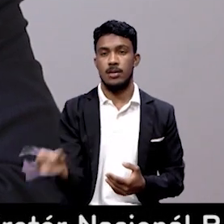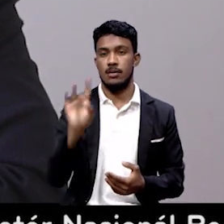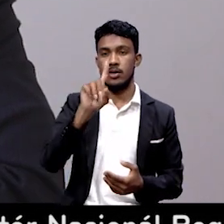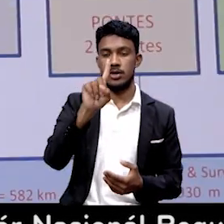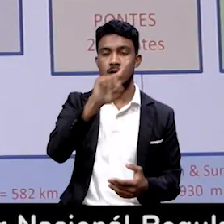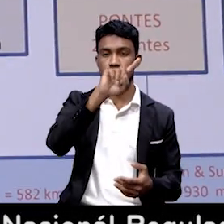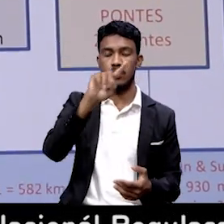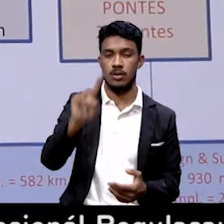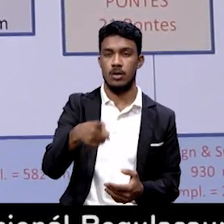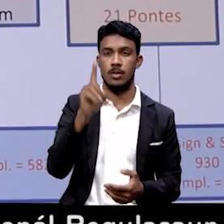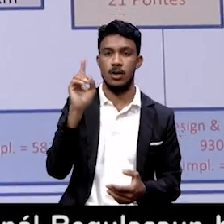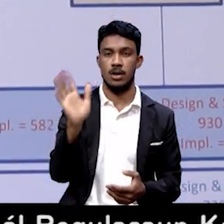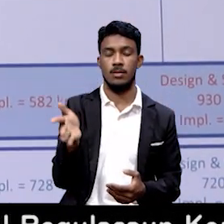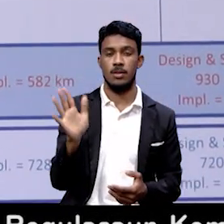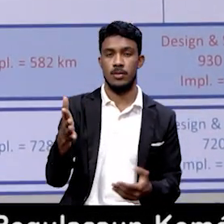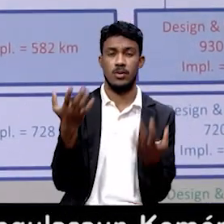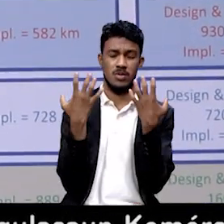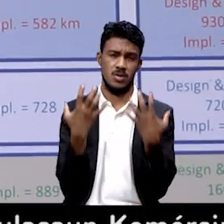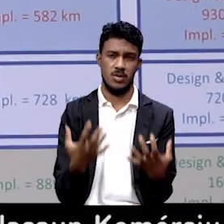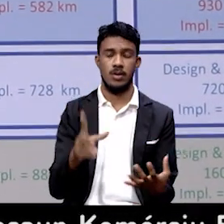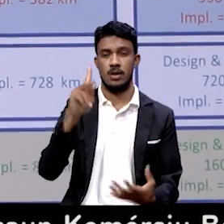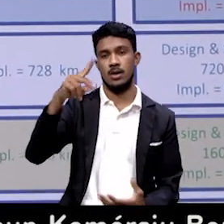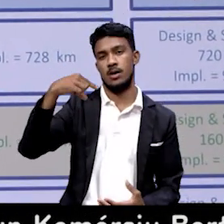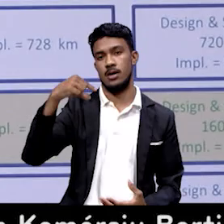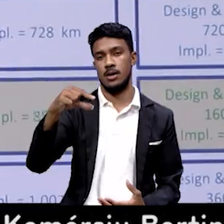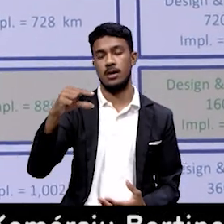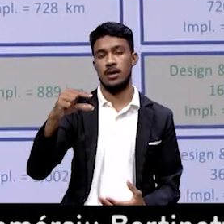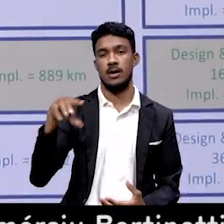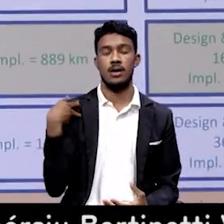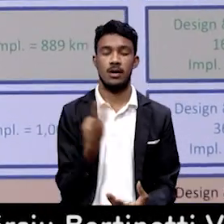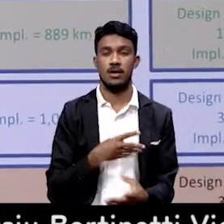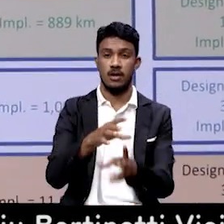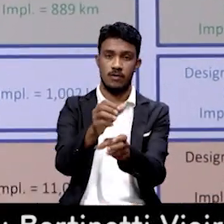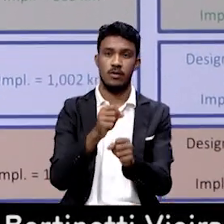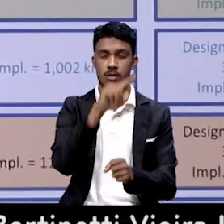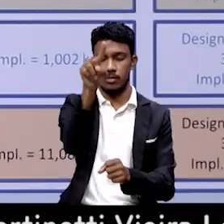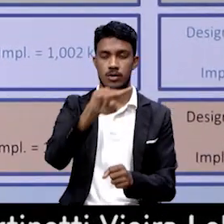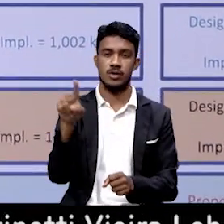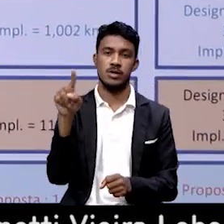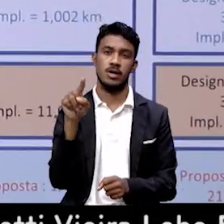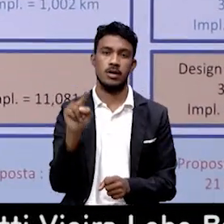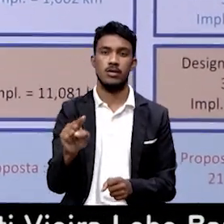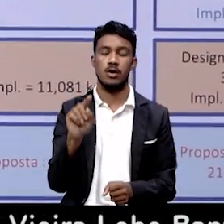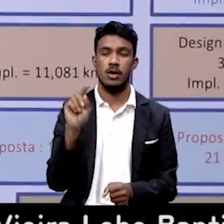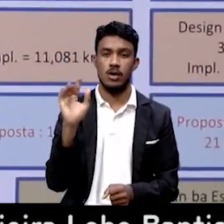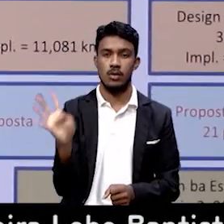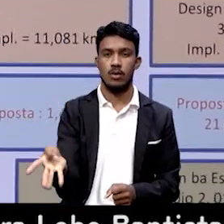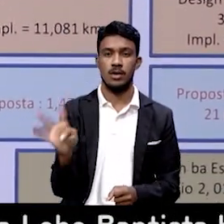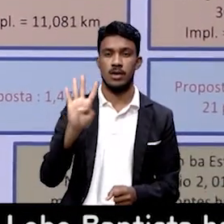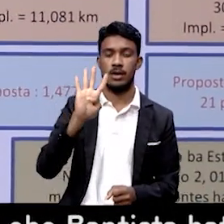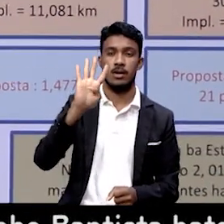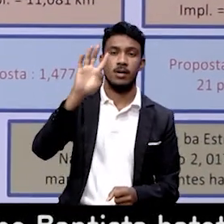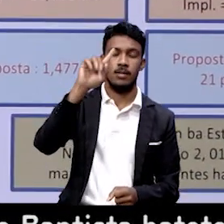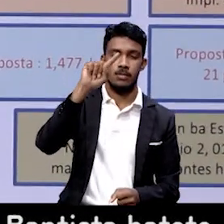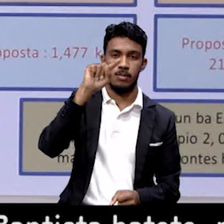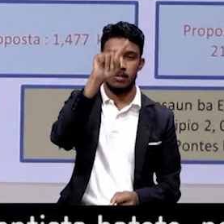581,5 quilo. Agora lá o elarão né, né? Calou ita foi 2%, né? Reta 40%. E